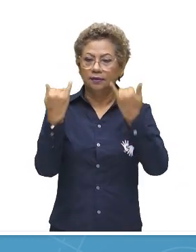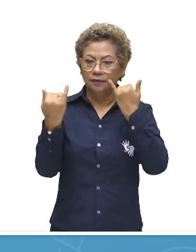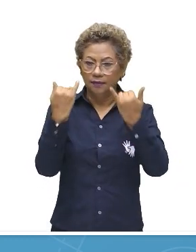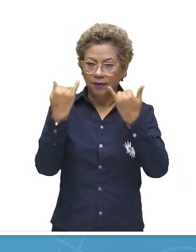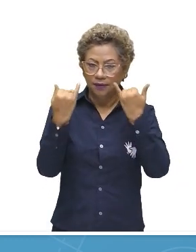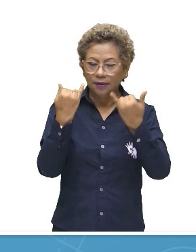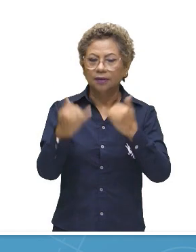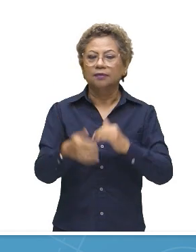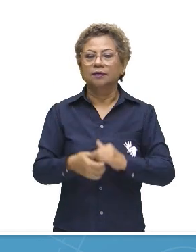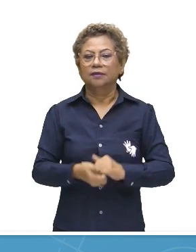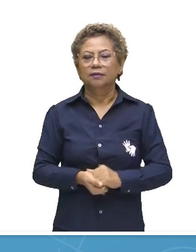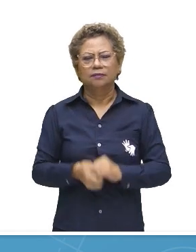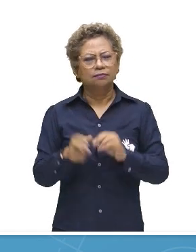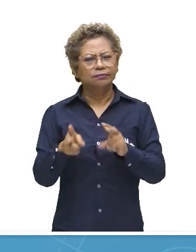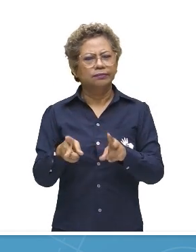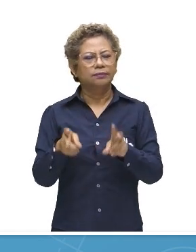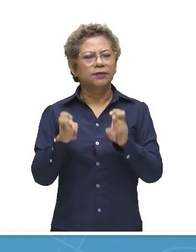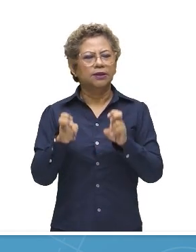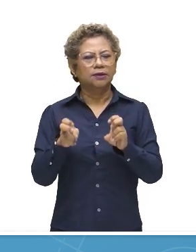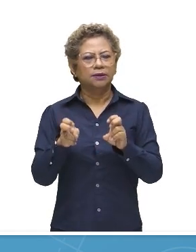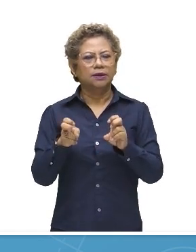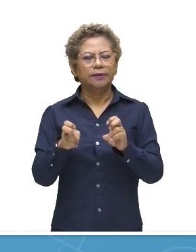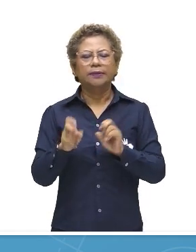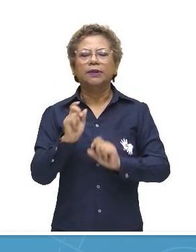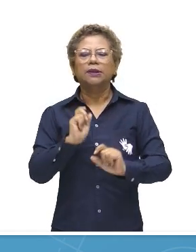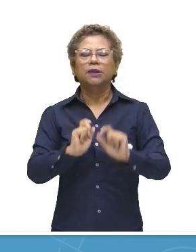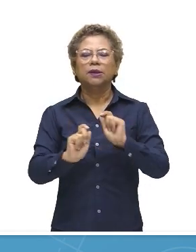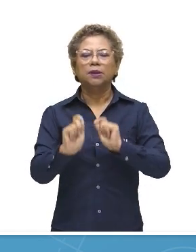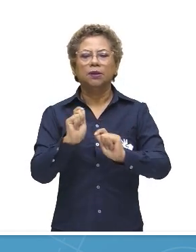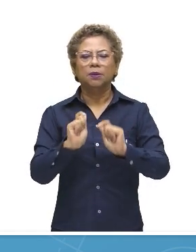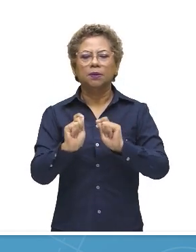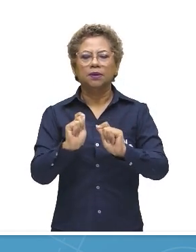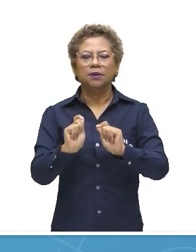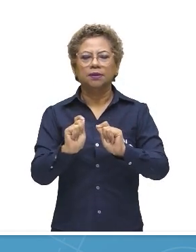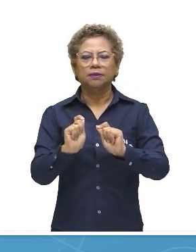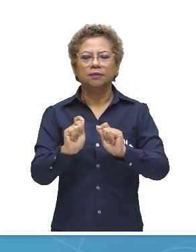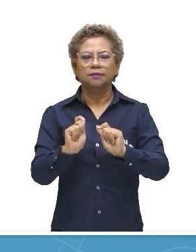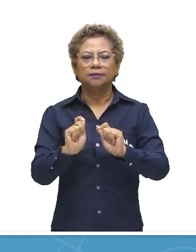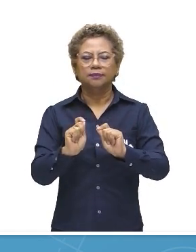vocês podem observar o seguinte, ó.